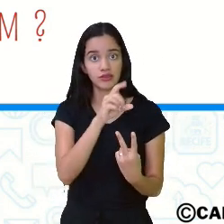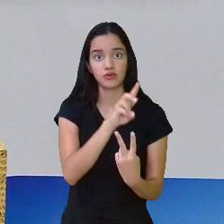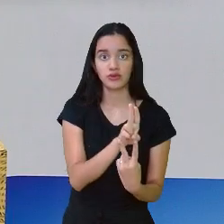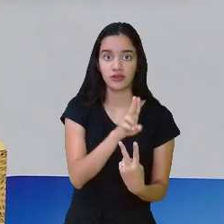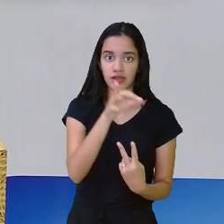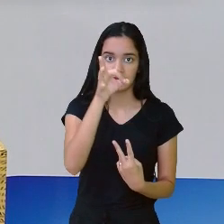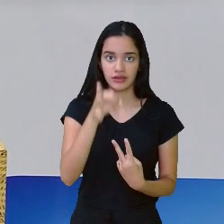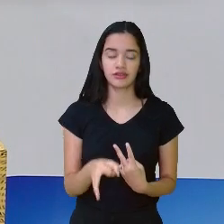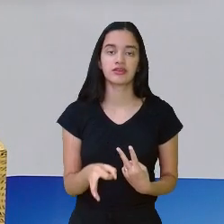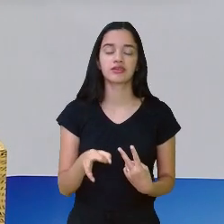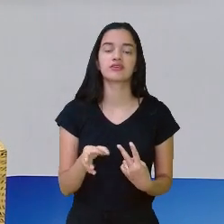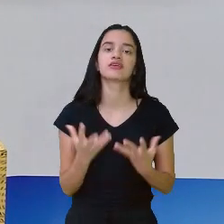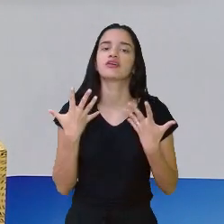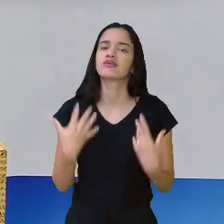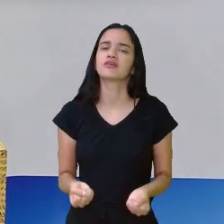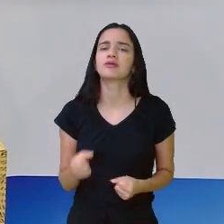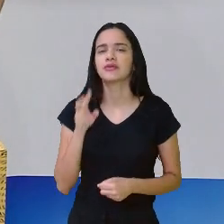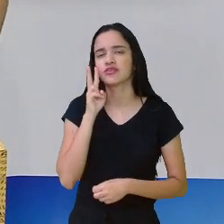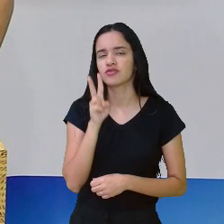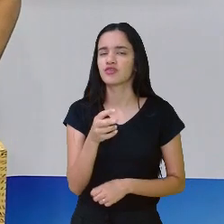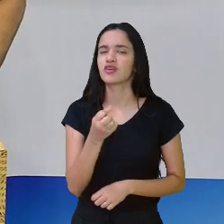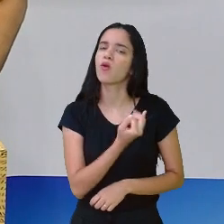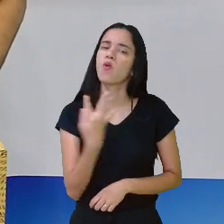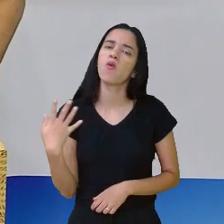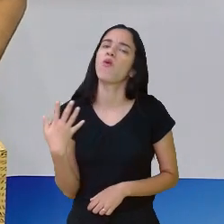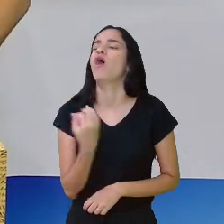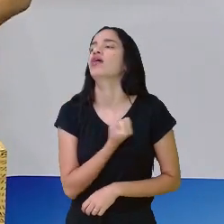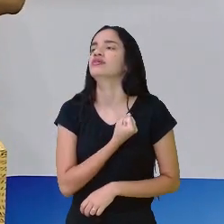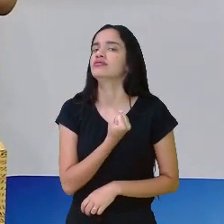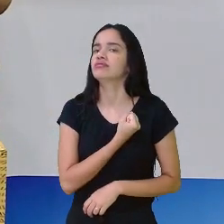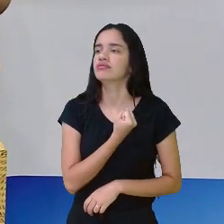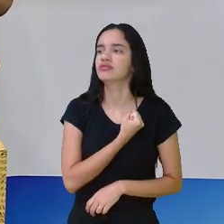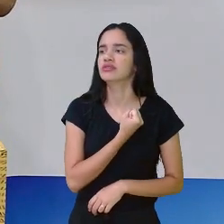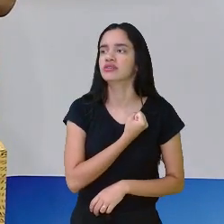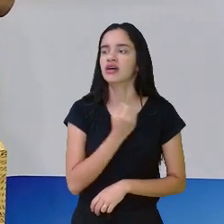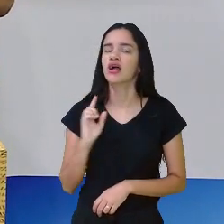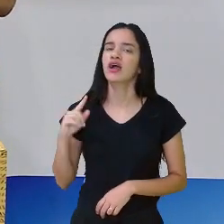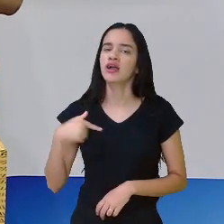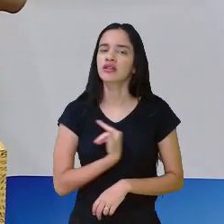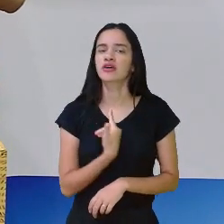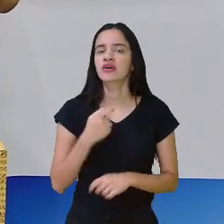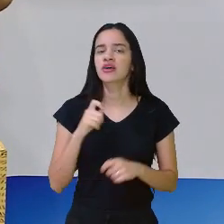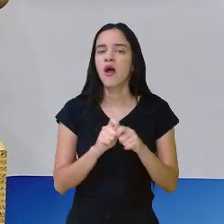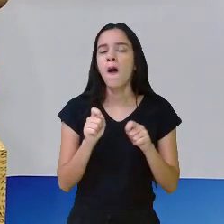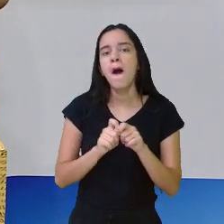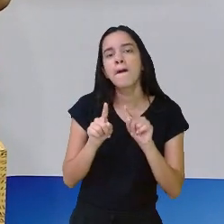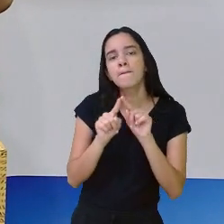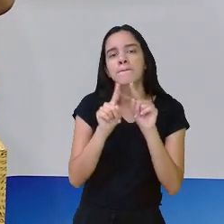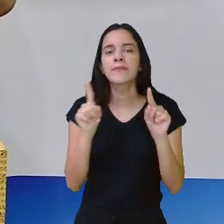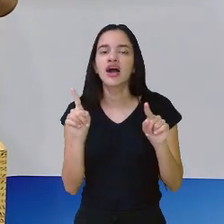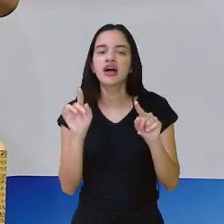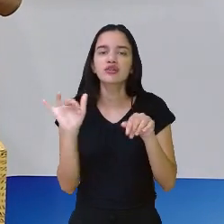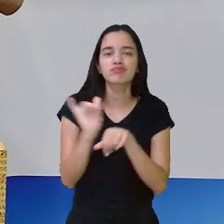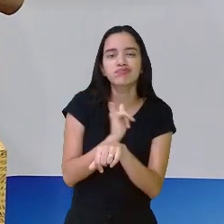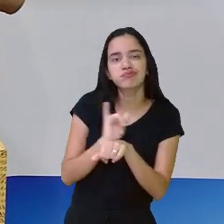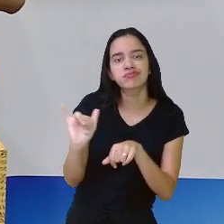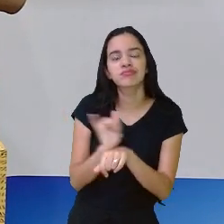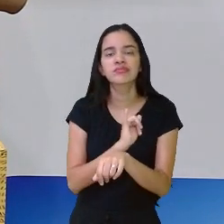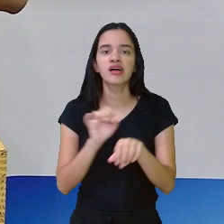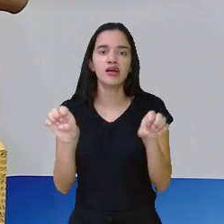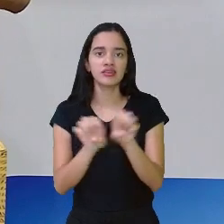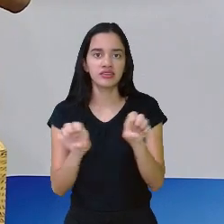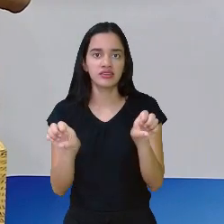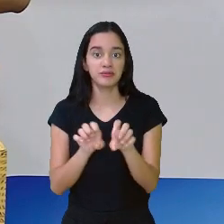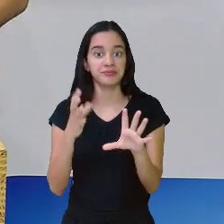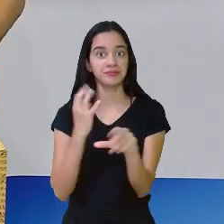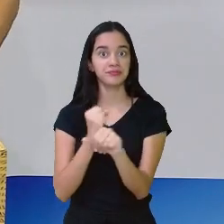certo? Vamos ver o algoritmo, ou seja, isso que nós fizemos, mas naquela forma sistematizada da